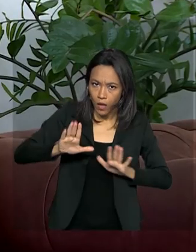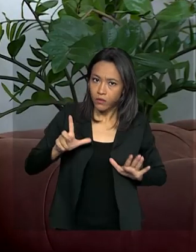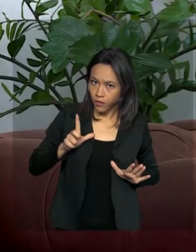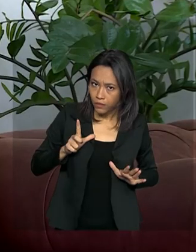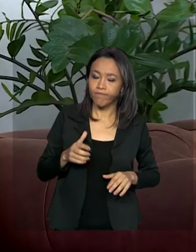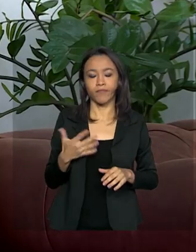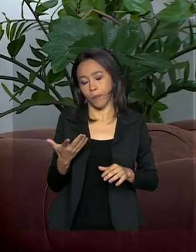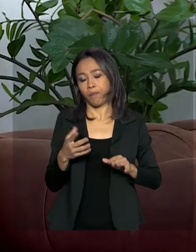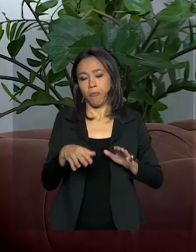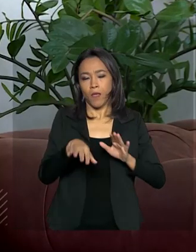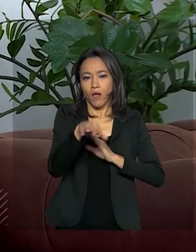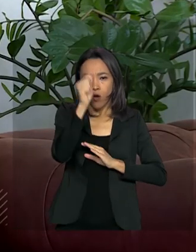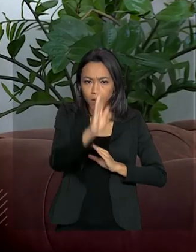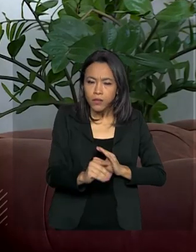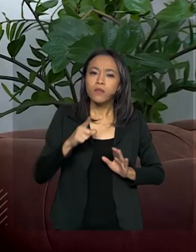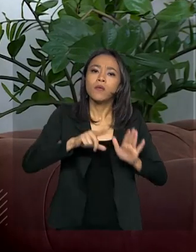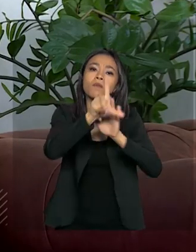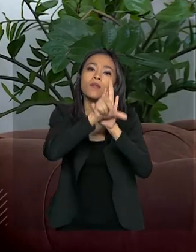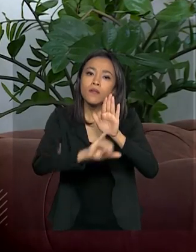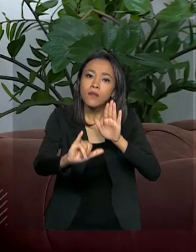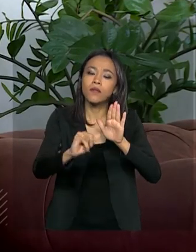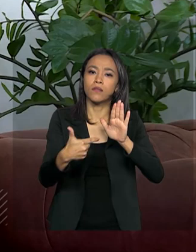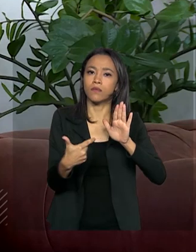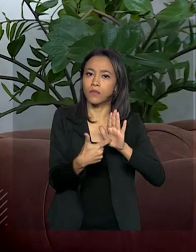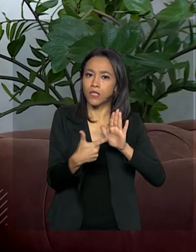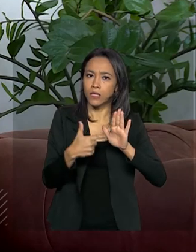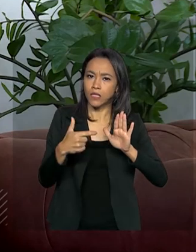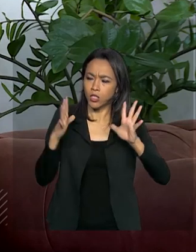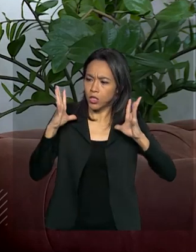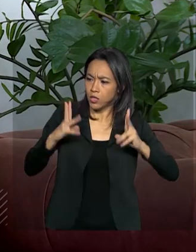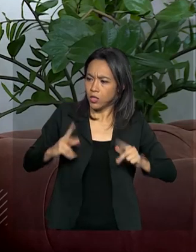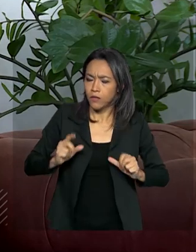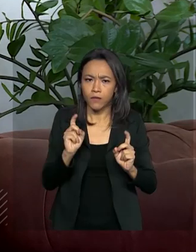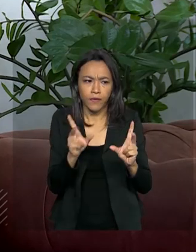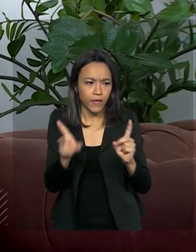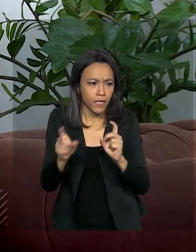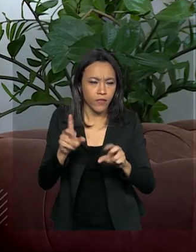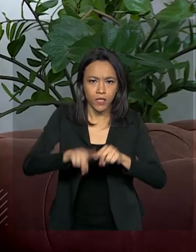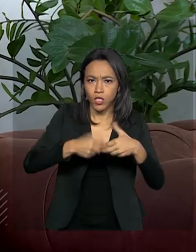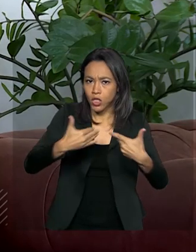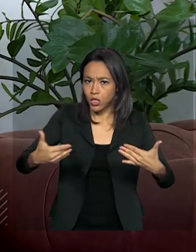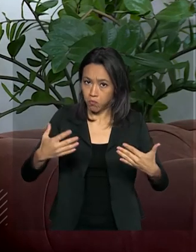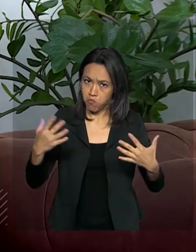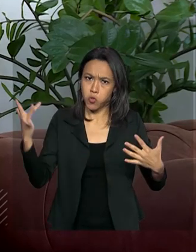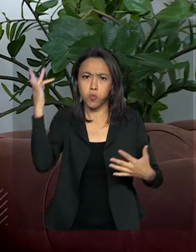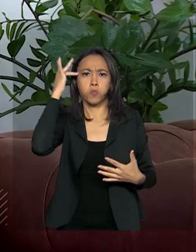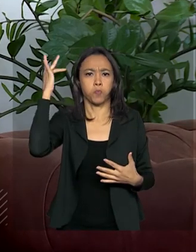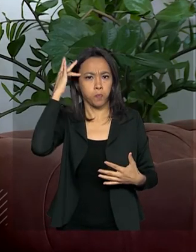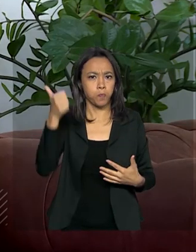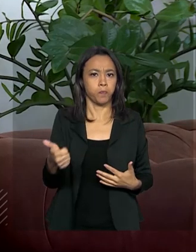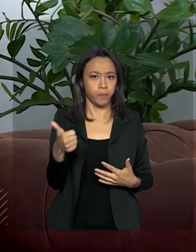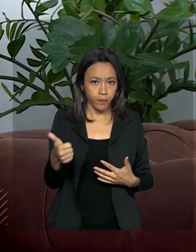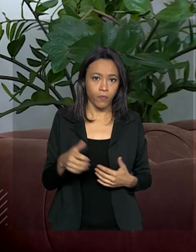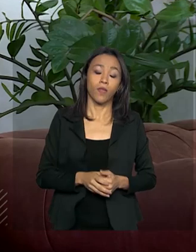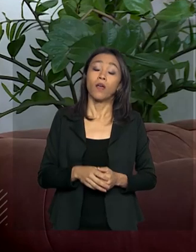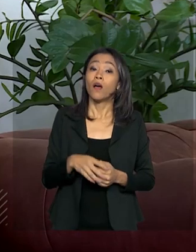brasil tem uma legislação sanitária é muito muito atual muito modernizado o que nós não